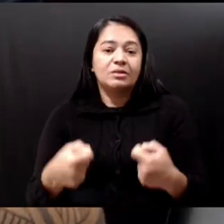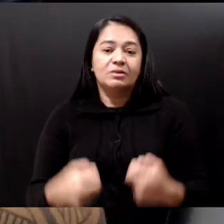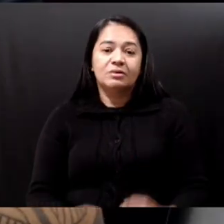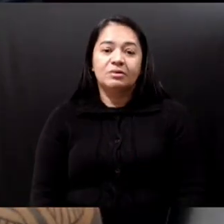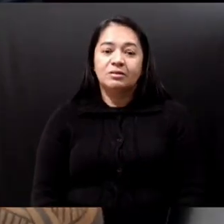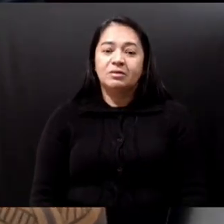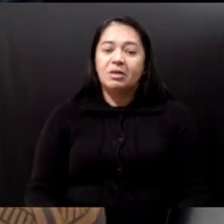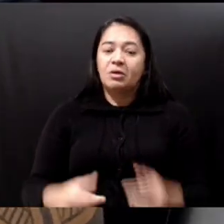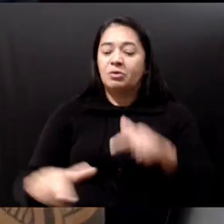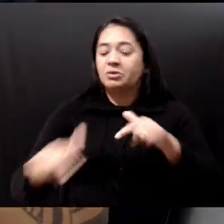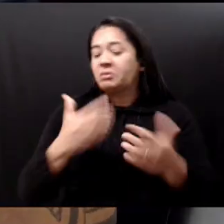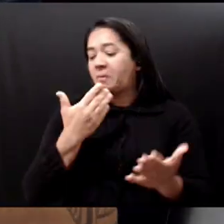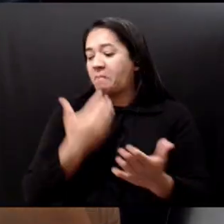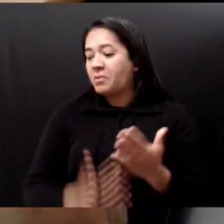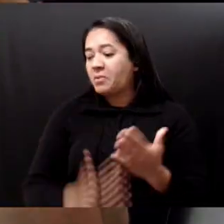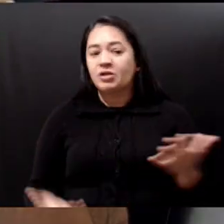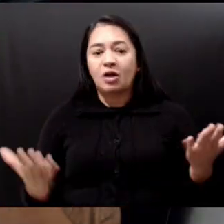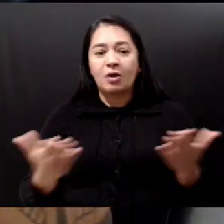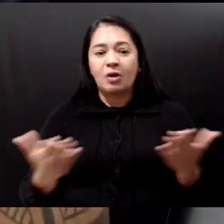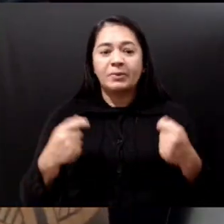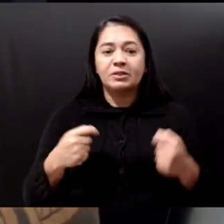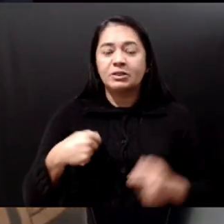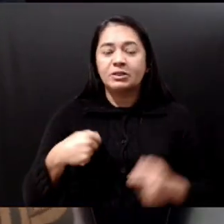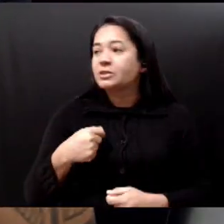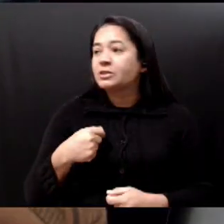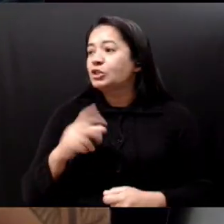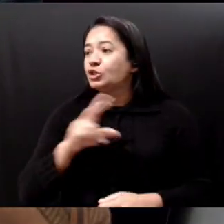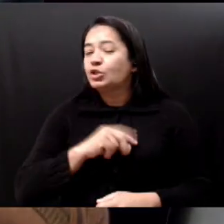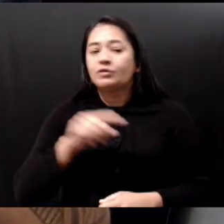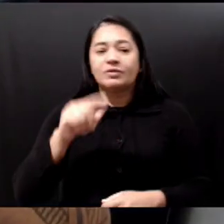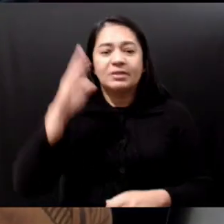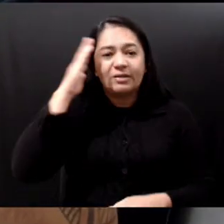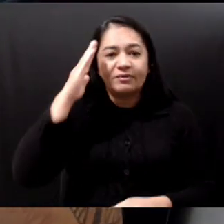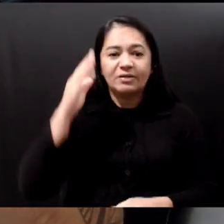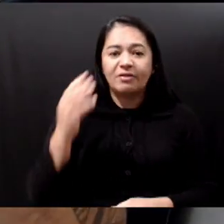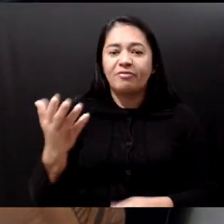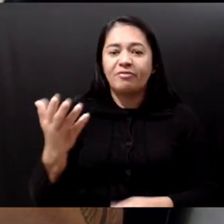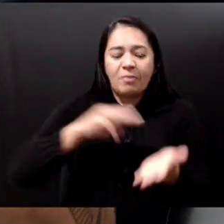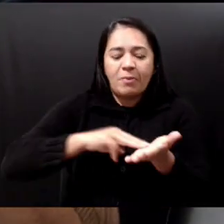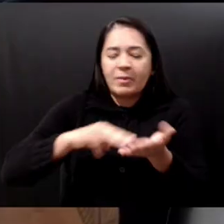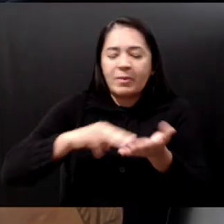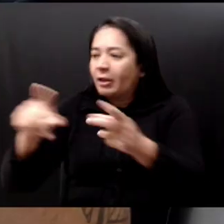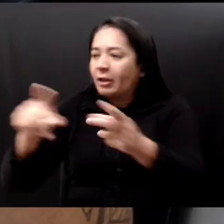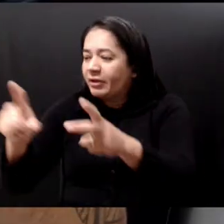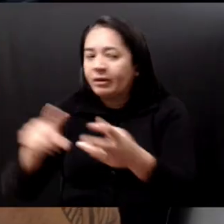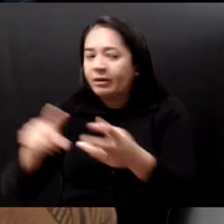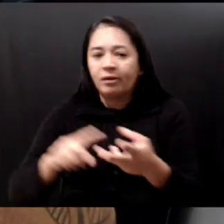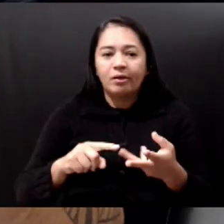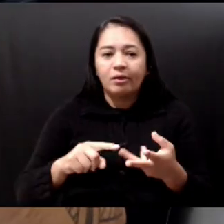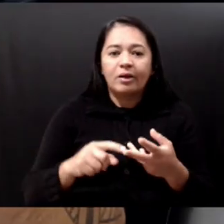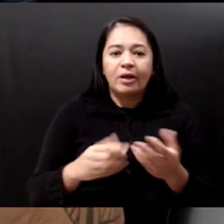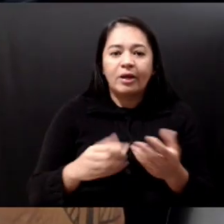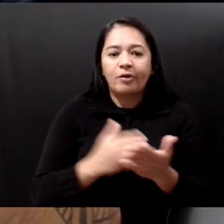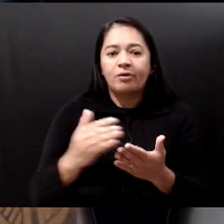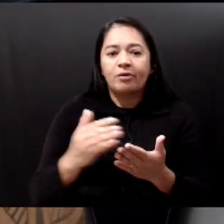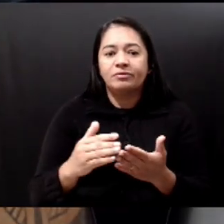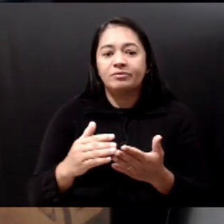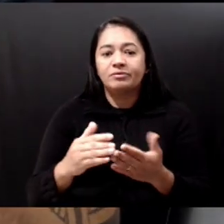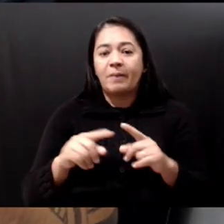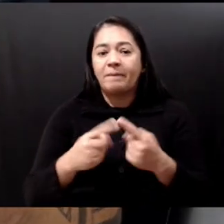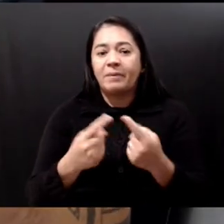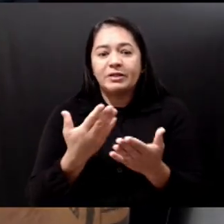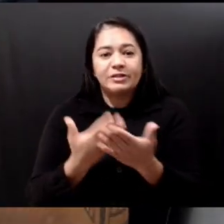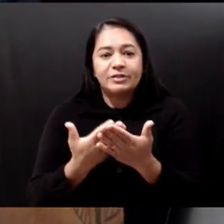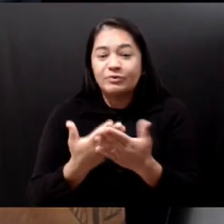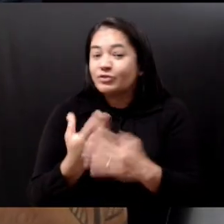embora, preciso, o que que eu acho? Putz, o que que você sabe fazer? Vamos vender um pastel ali, vamos tentar fazer alguma coisa? E acaba fazendo isso sem estudo de financeiro, que eu acho que é um